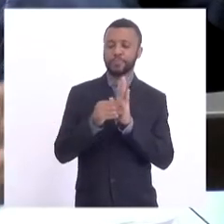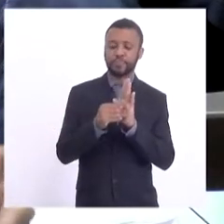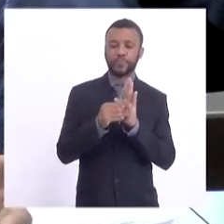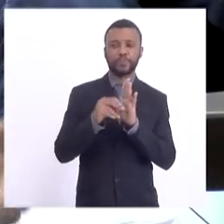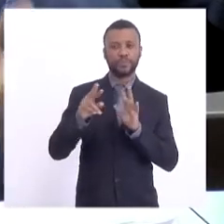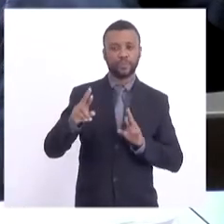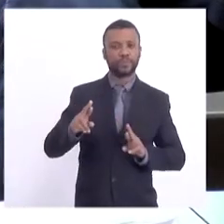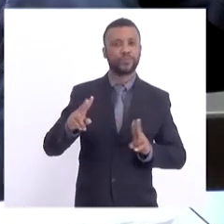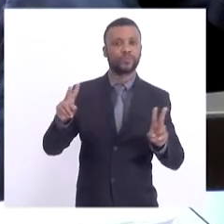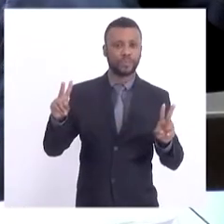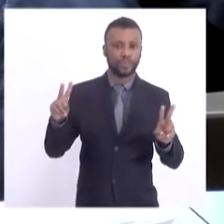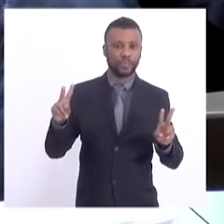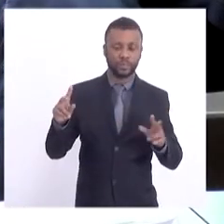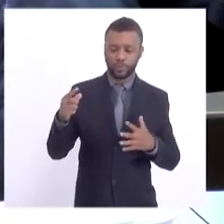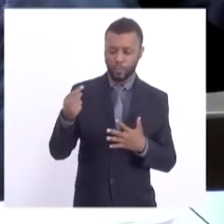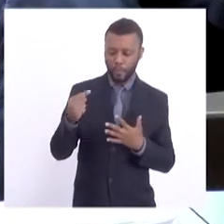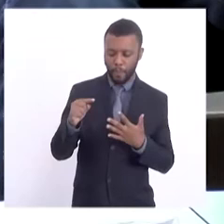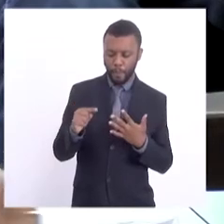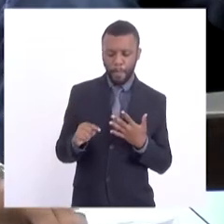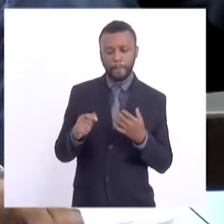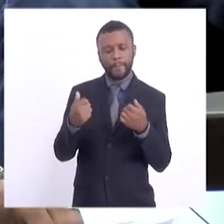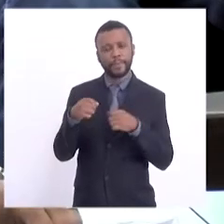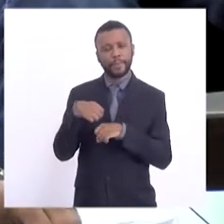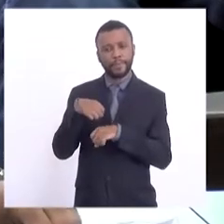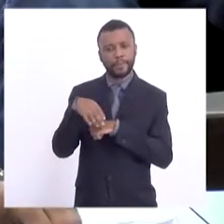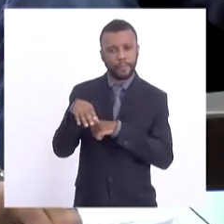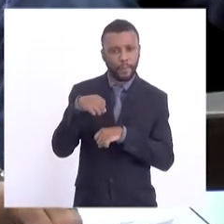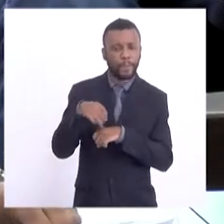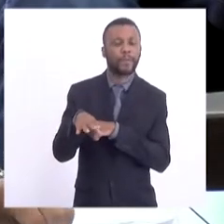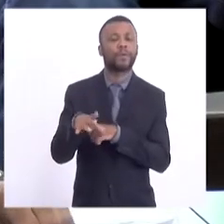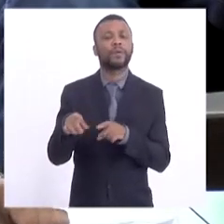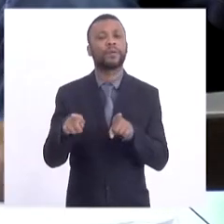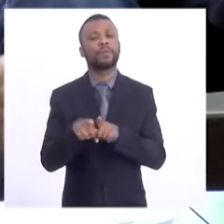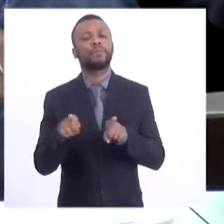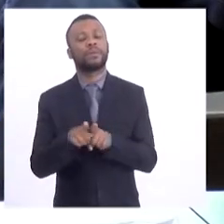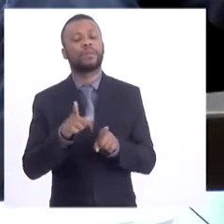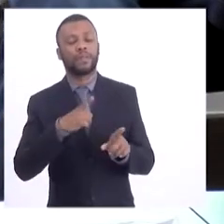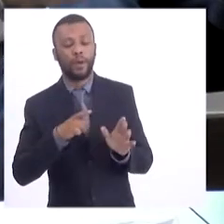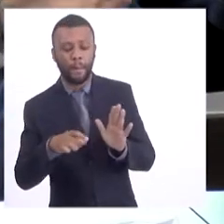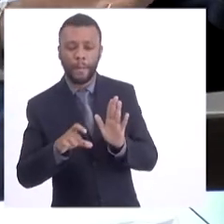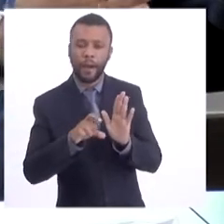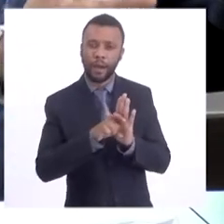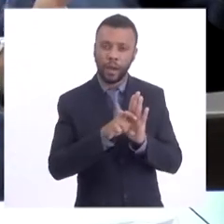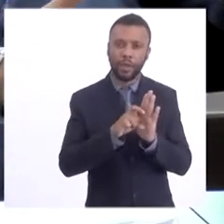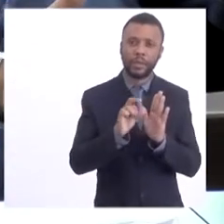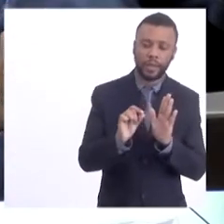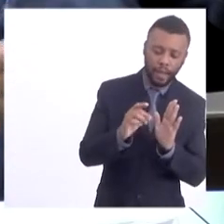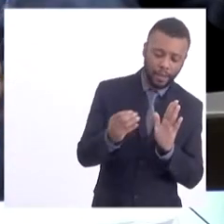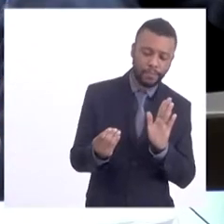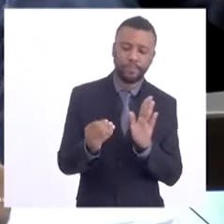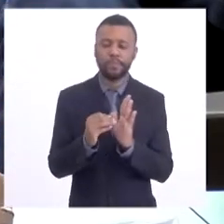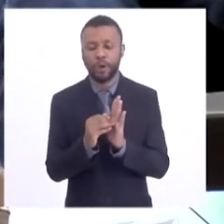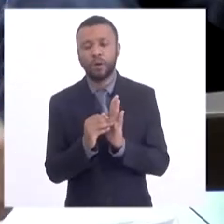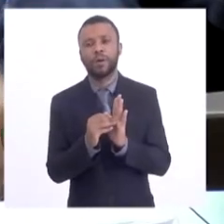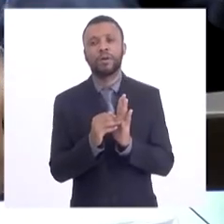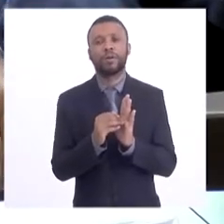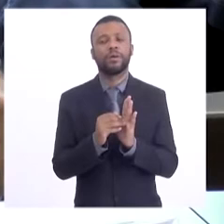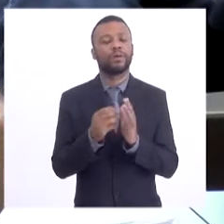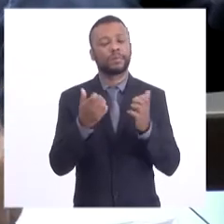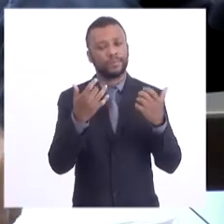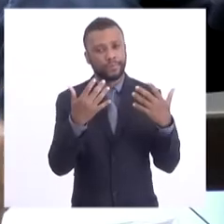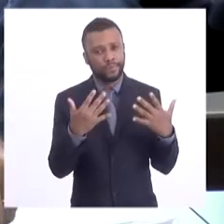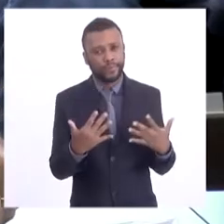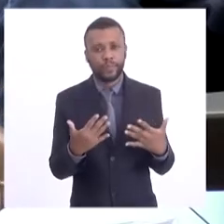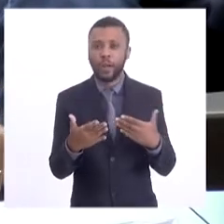minuta padrão o estudo tem que ser remetido e existe uma cláusula também de forma objetiva que a gente chama de remessa de alçada que são